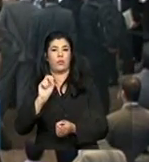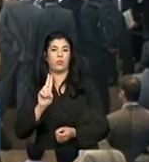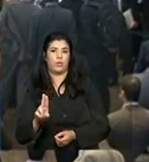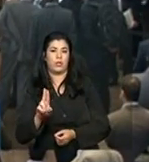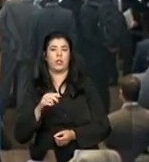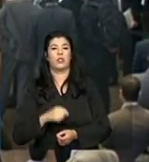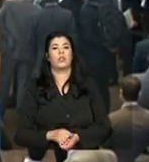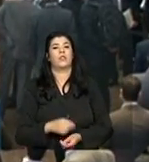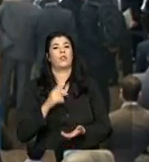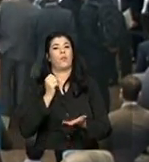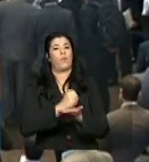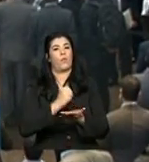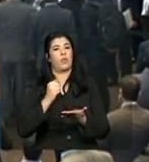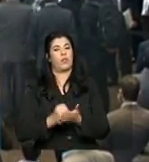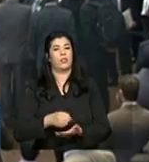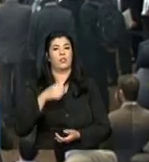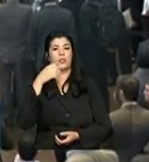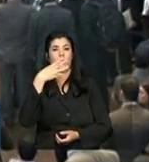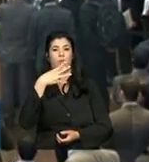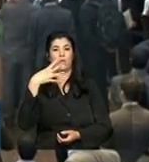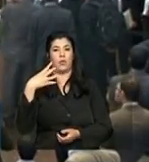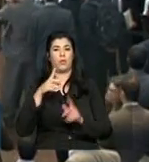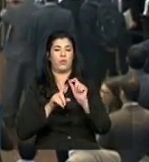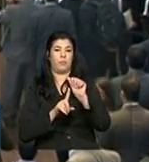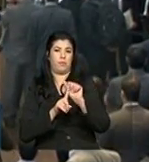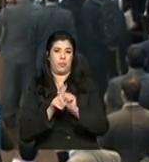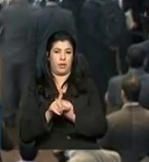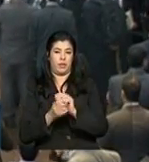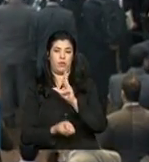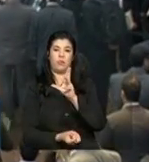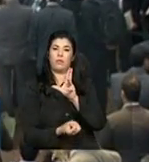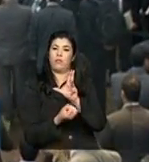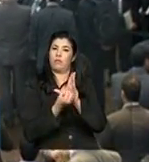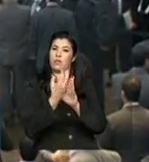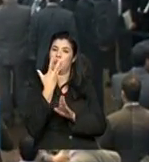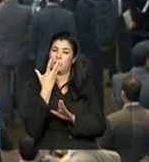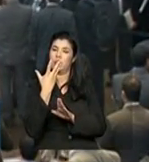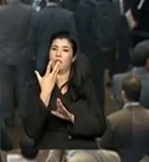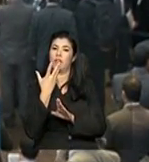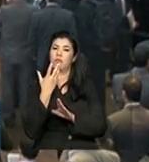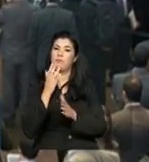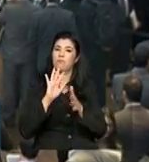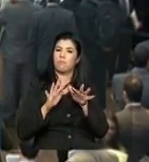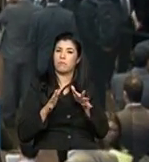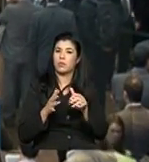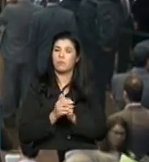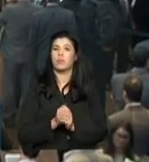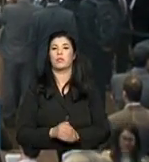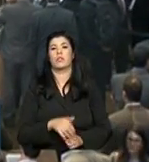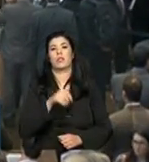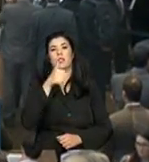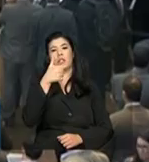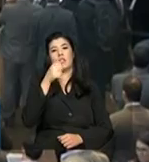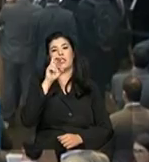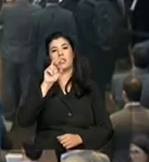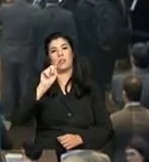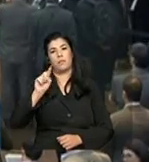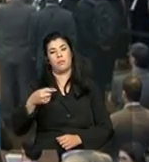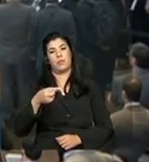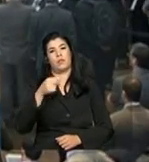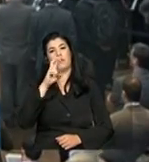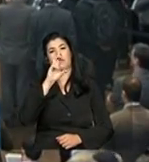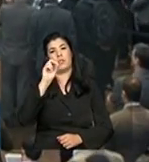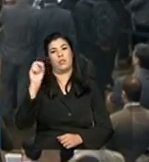46 meses, a partir da assinatura dos contratos, com a criação de aproximadamente 15.500 empregos